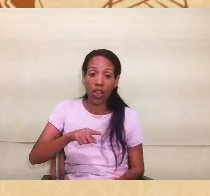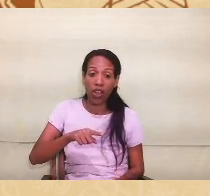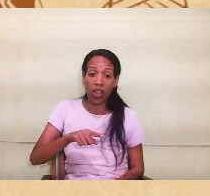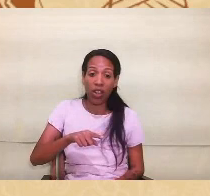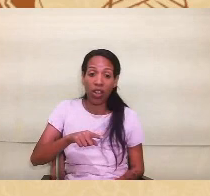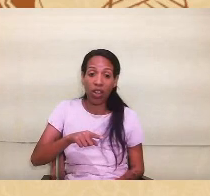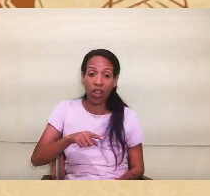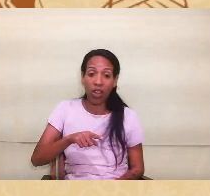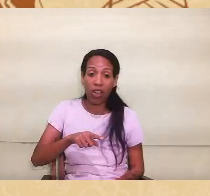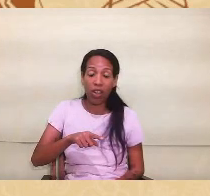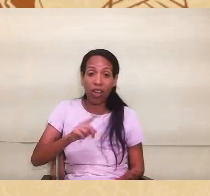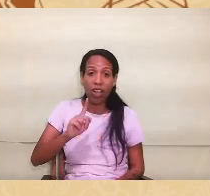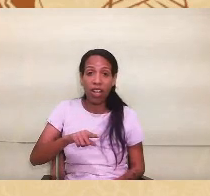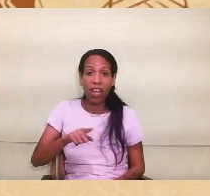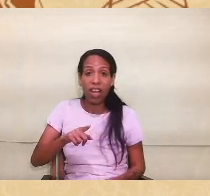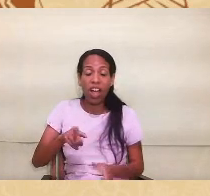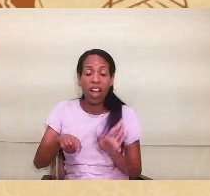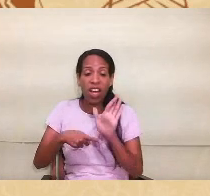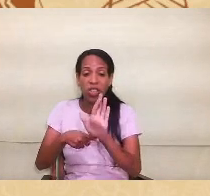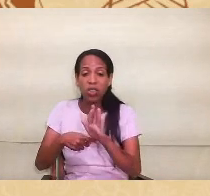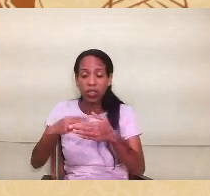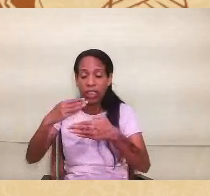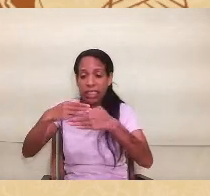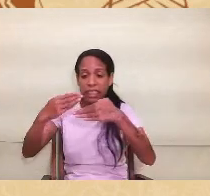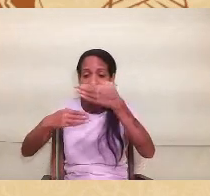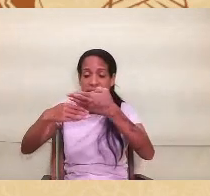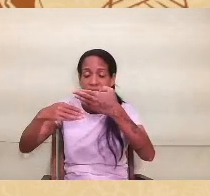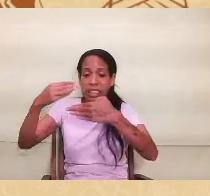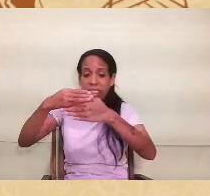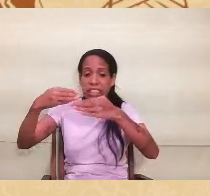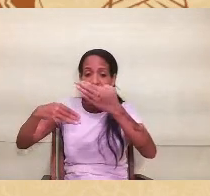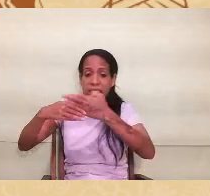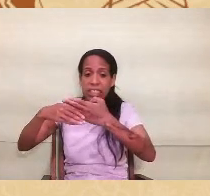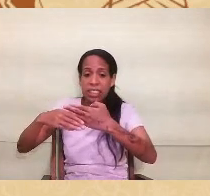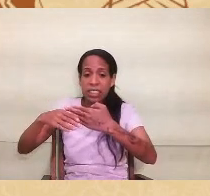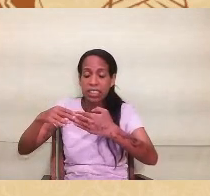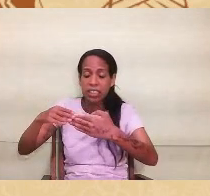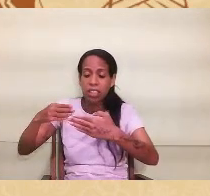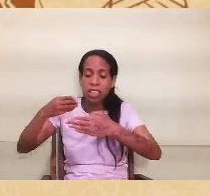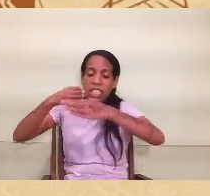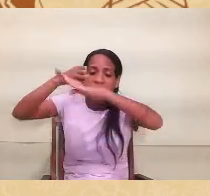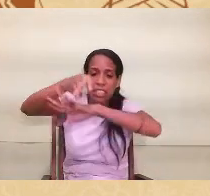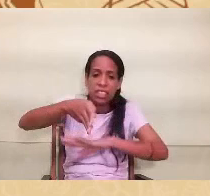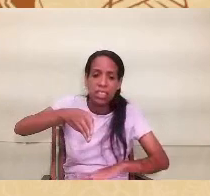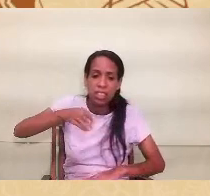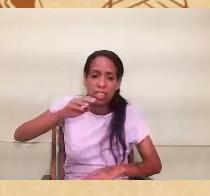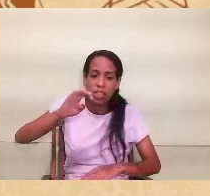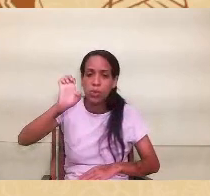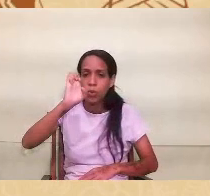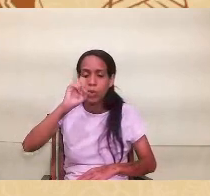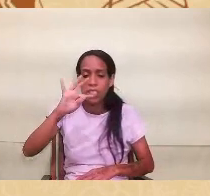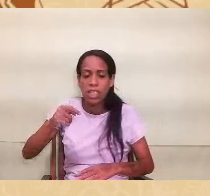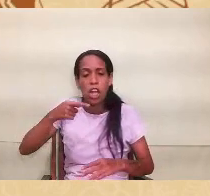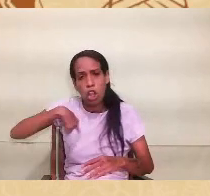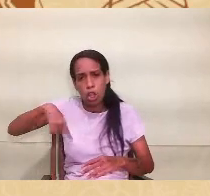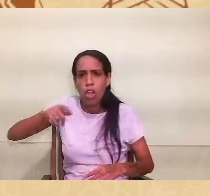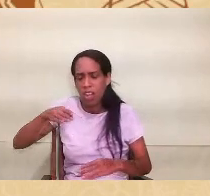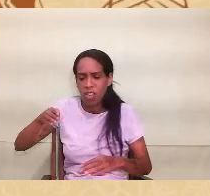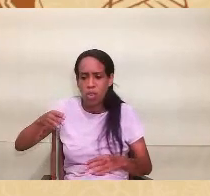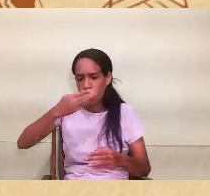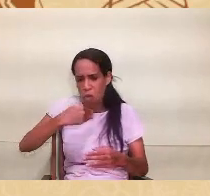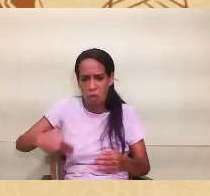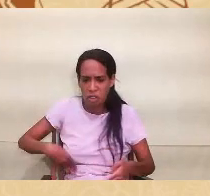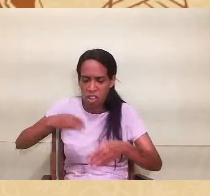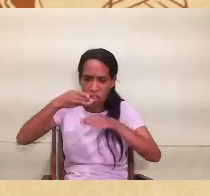A auto barreira sanitária. Então a gente atropelou o Estado. Já que o Estado não veio, a gente fez. A gente fez a auto